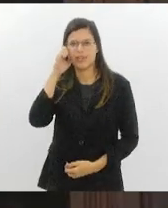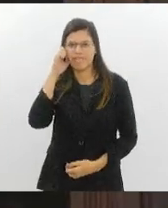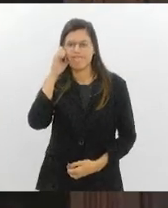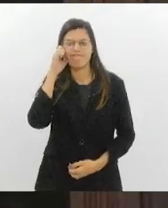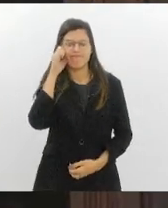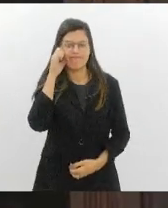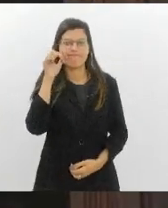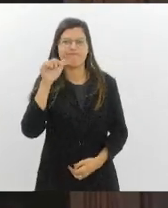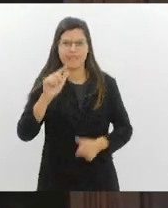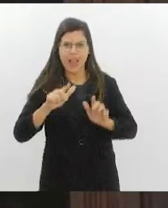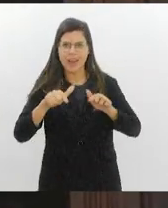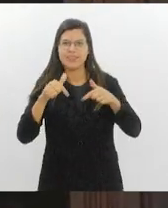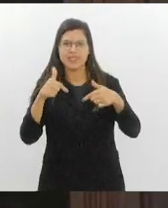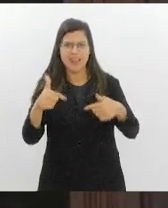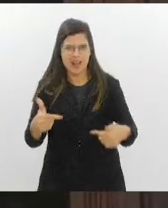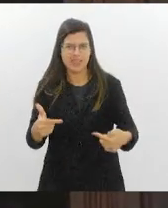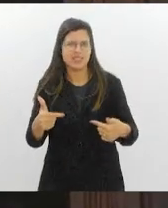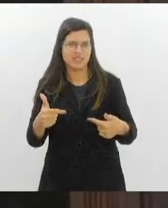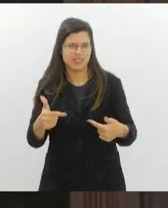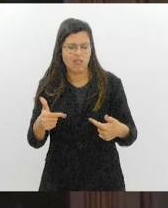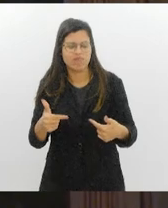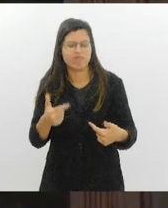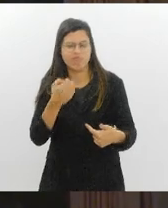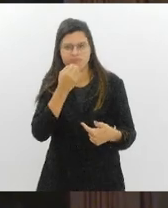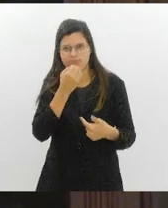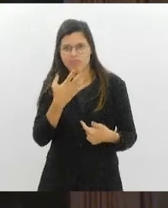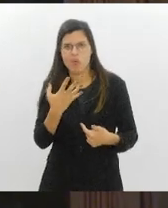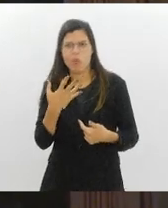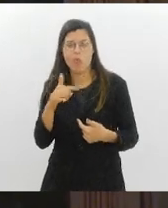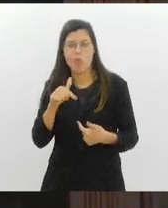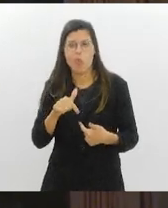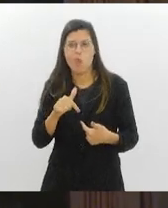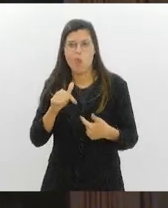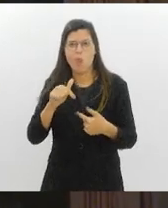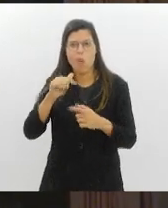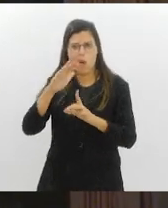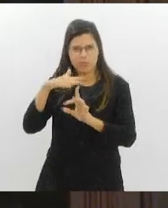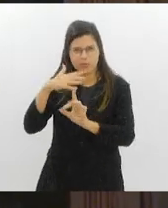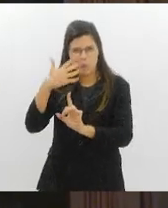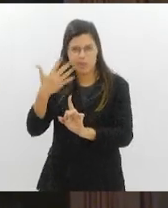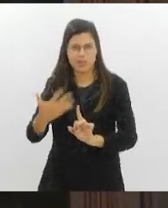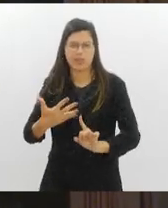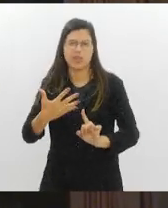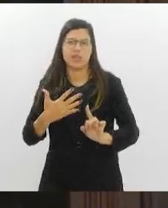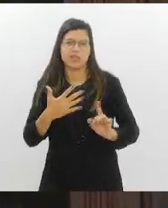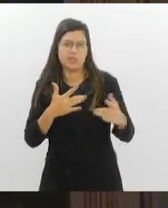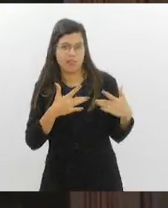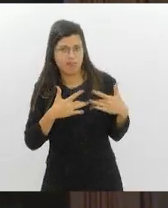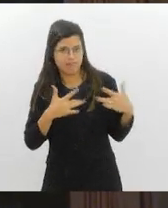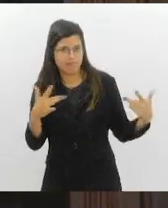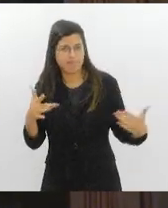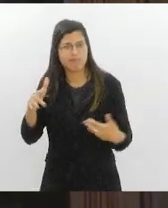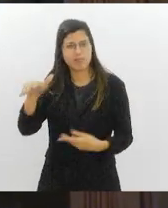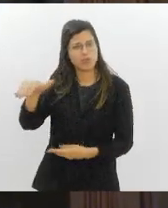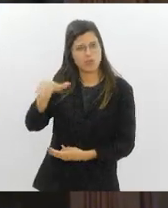ela foi muito feliz com essa homenagem, ela generosamente me chamou para compor essa mesa, mas